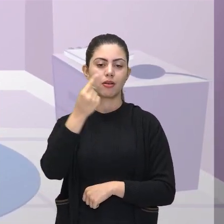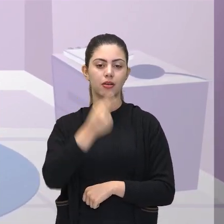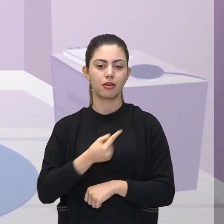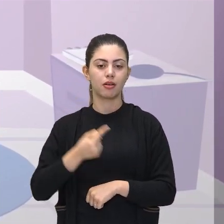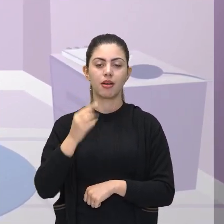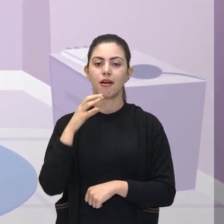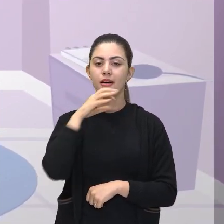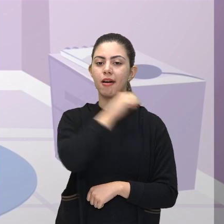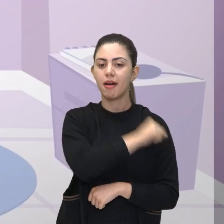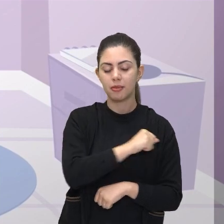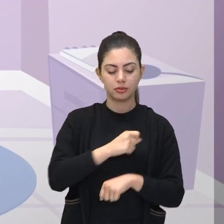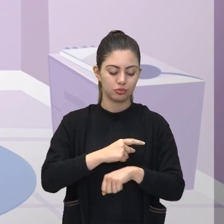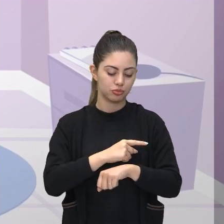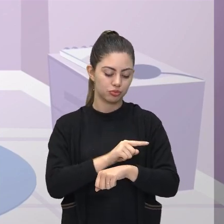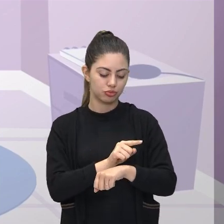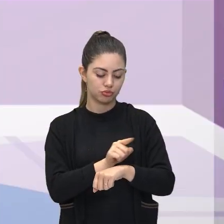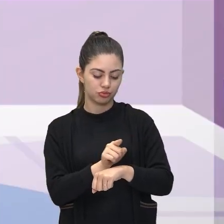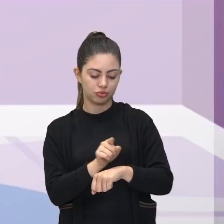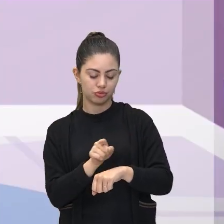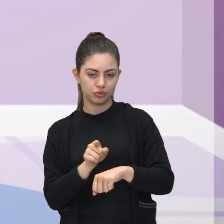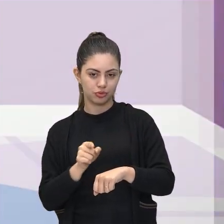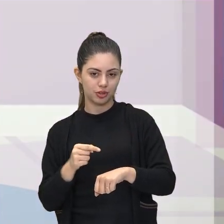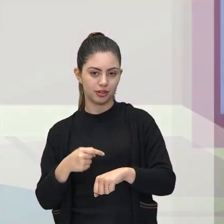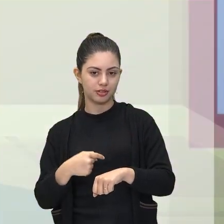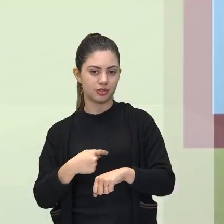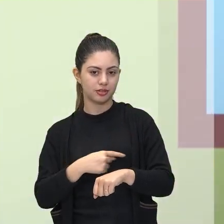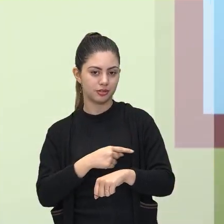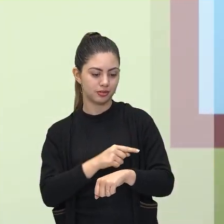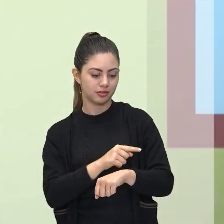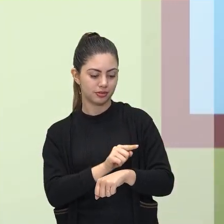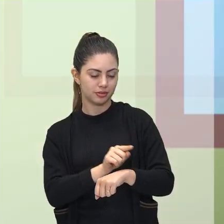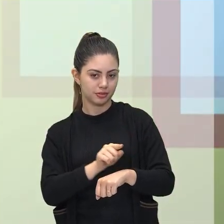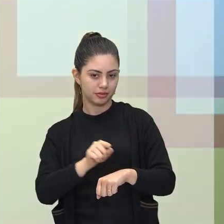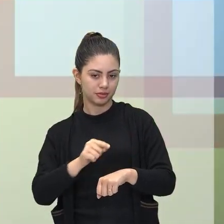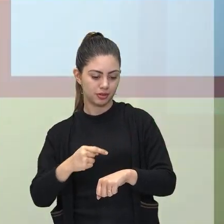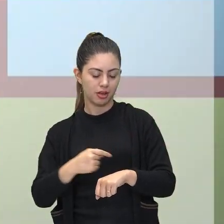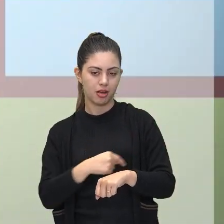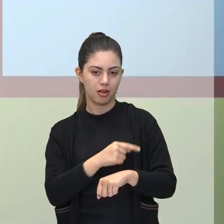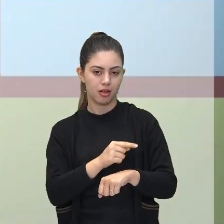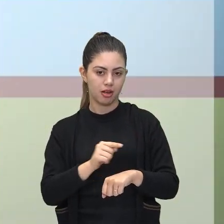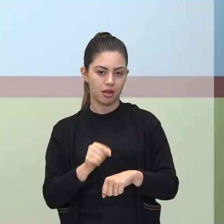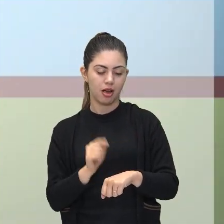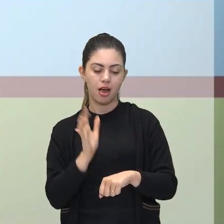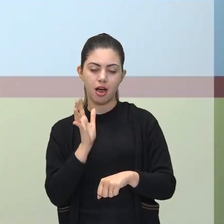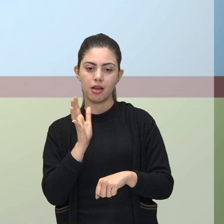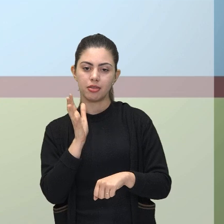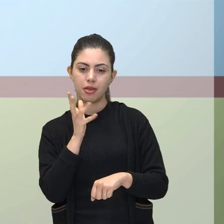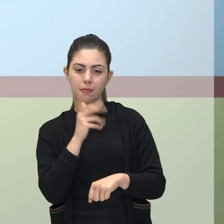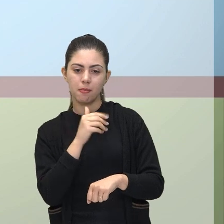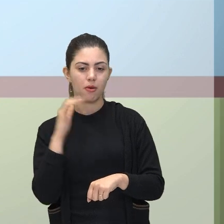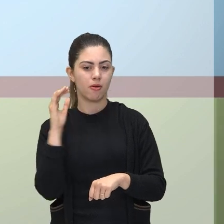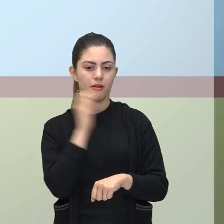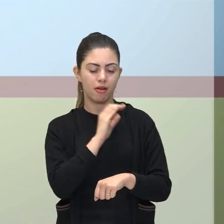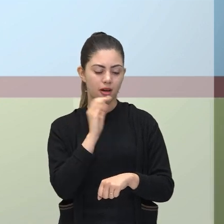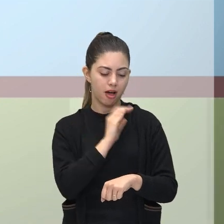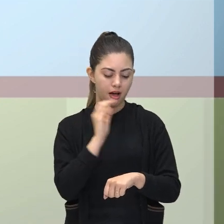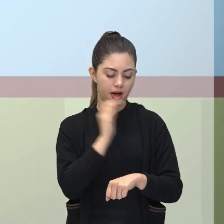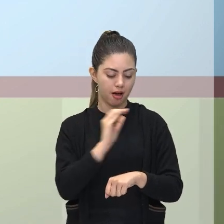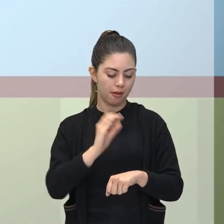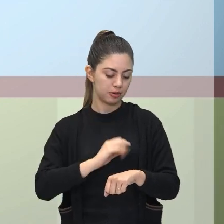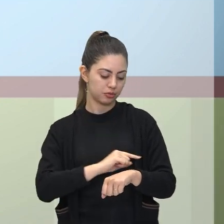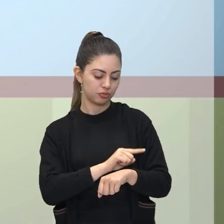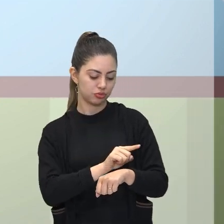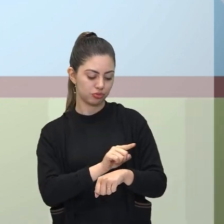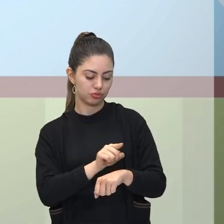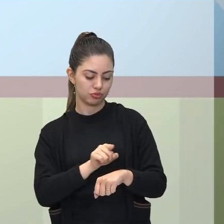logo, tic-tac, tic-tac e vai-te embora. Passa tempo, bem depressa,